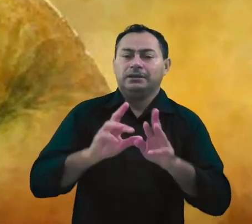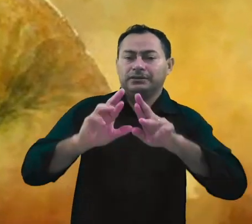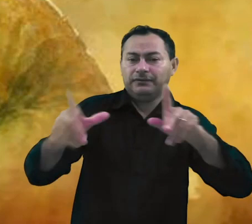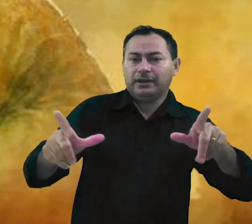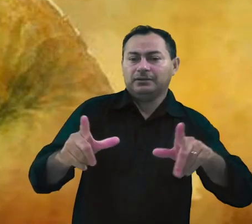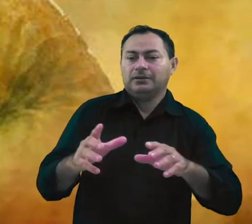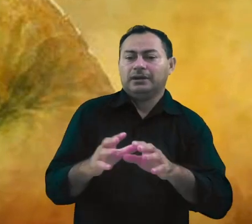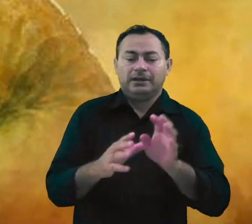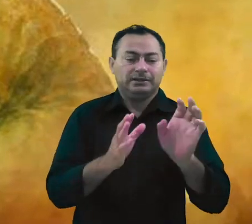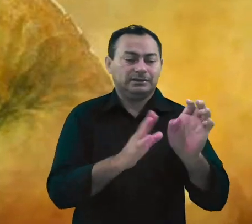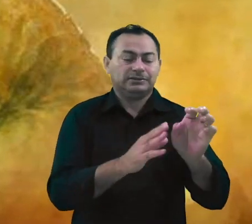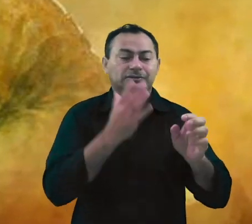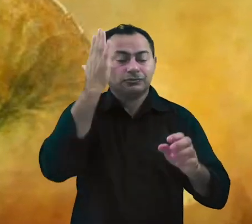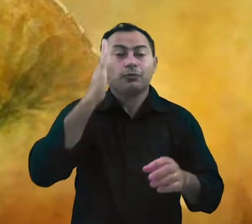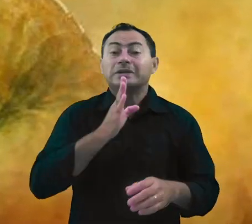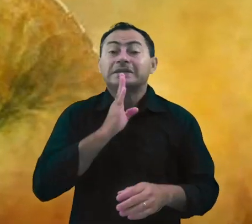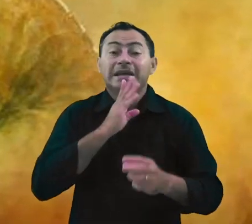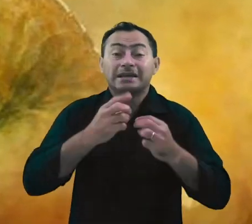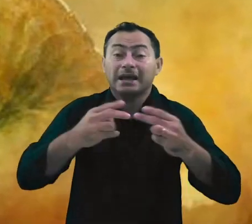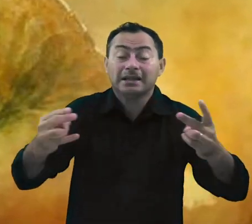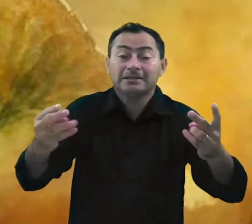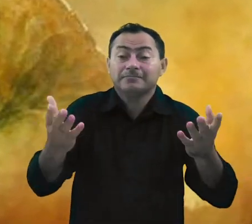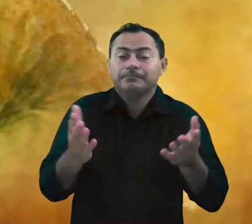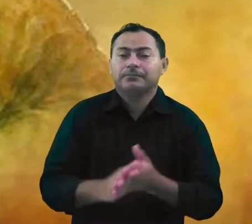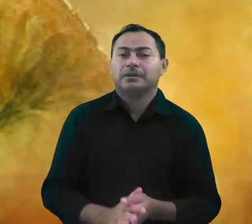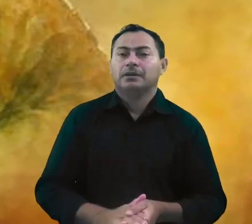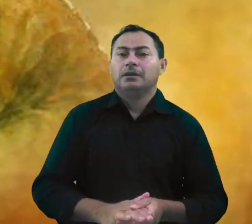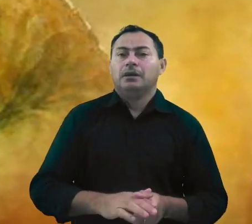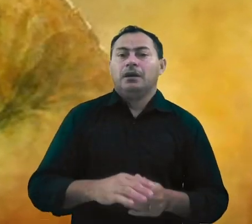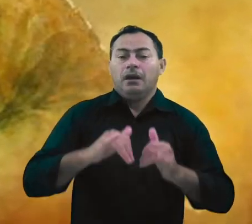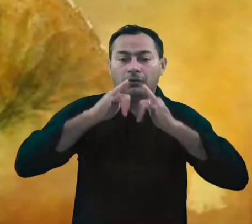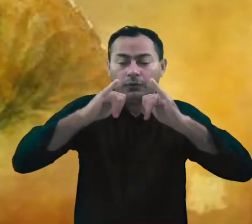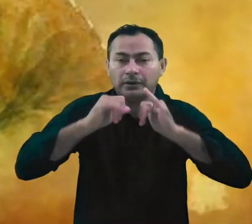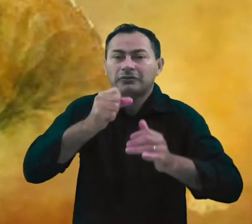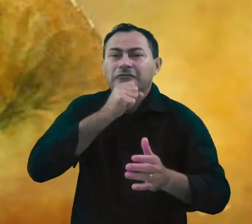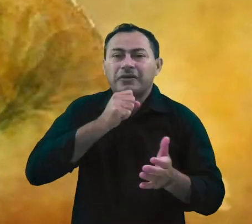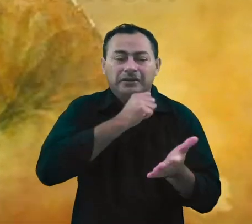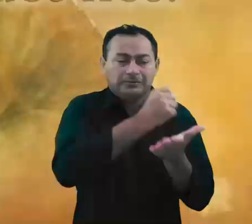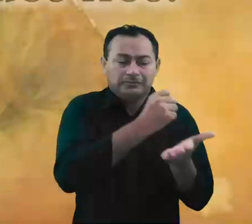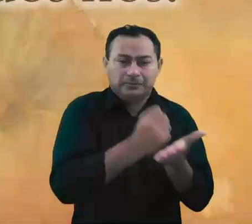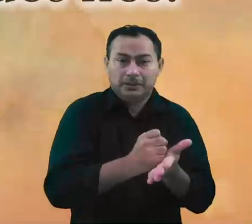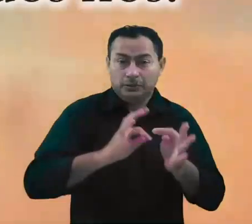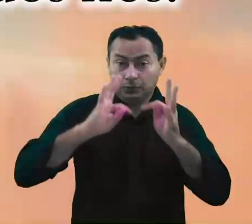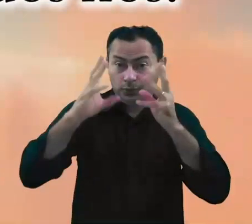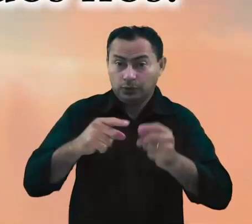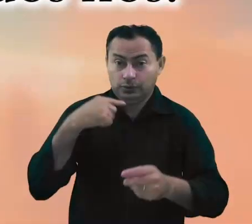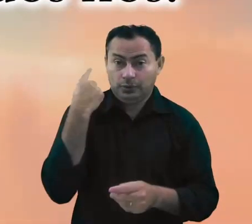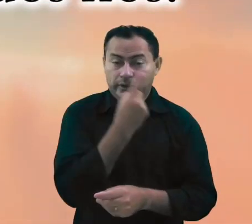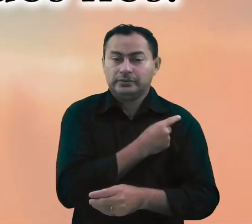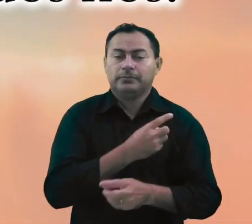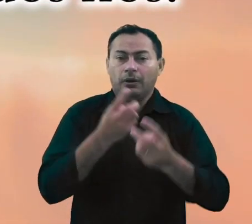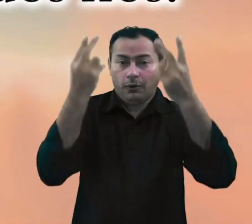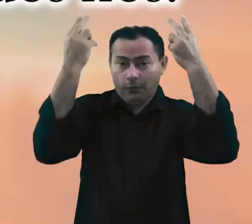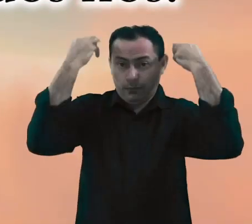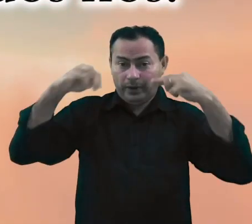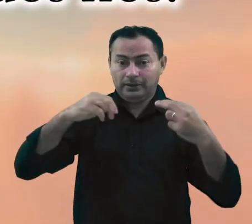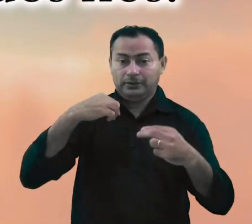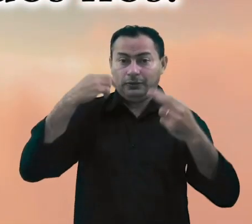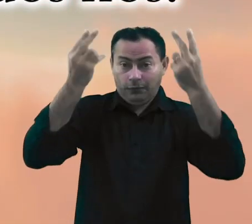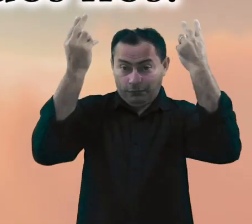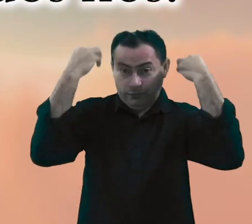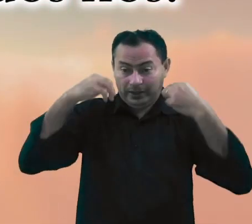de distinguir a mão esquerda da direita. Segundo a profecia do Velho Testamento, todos nós, tal qual ovelhas,